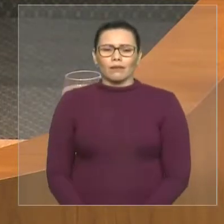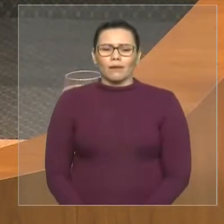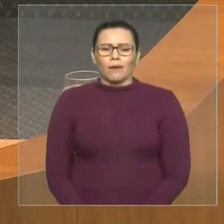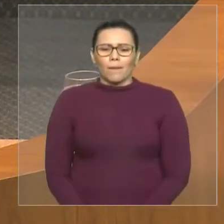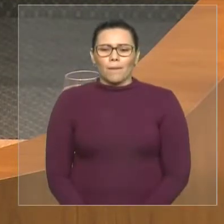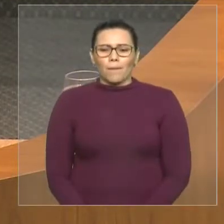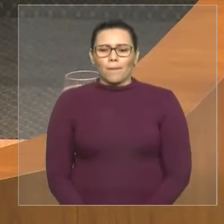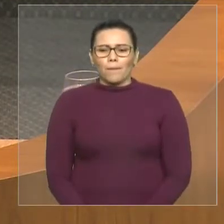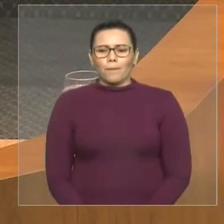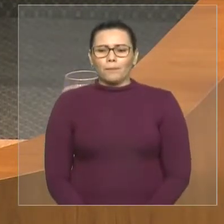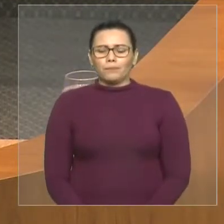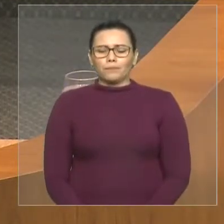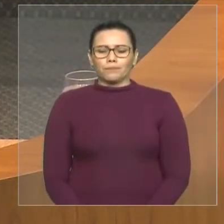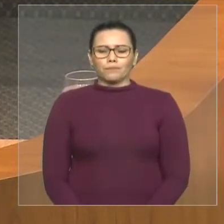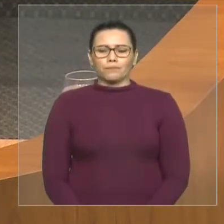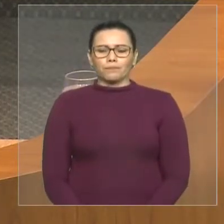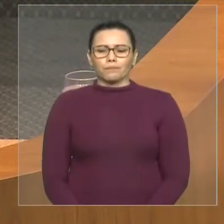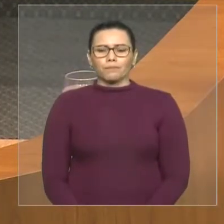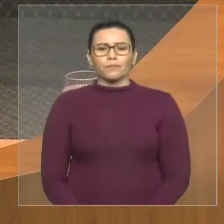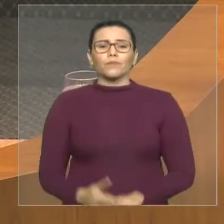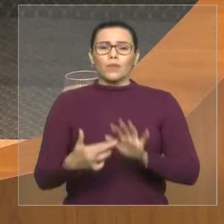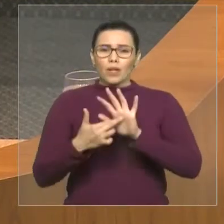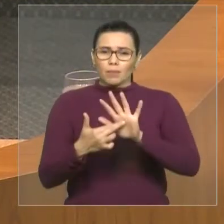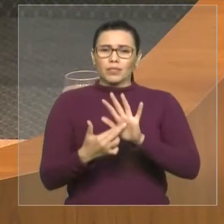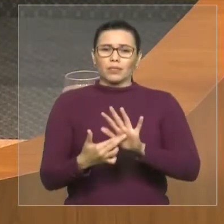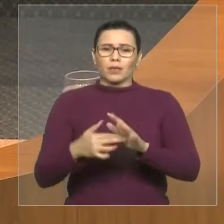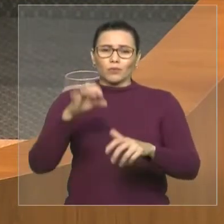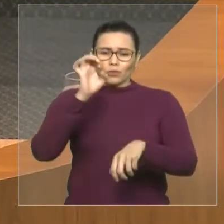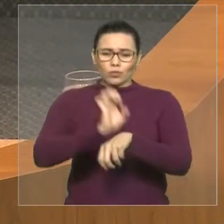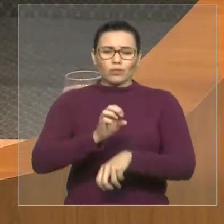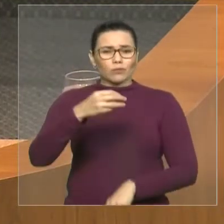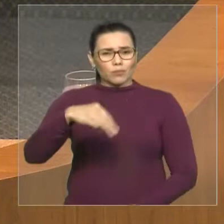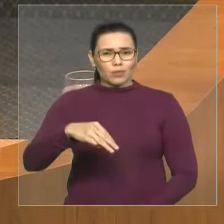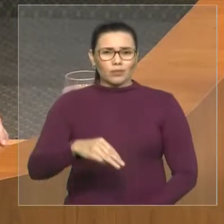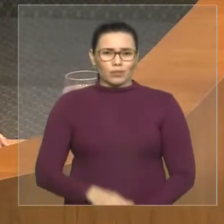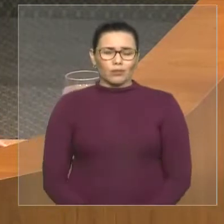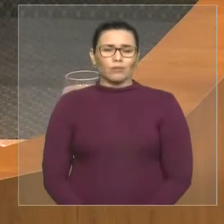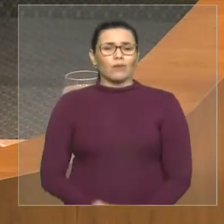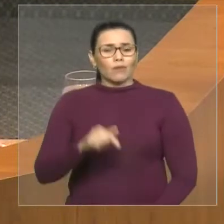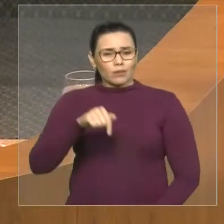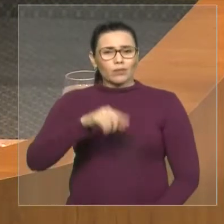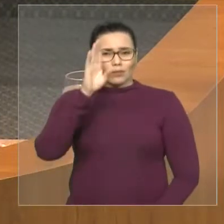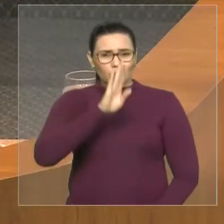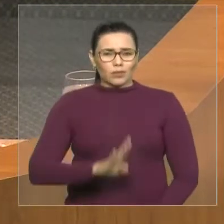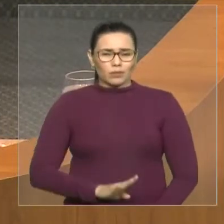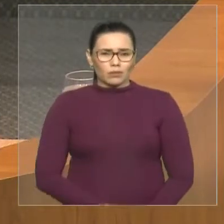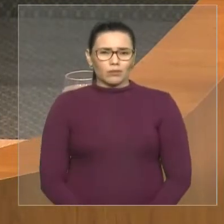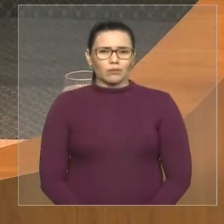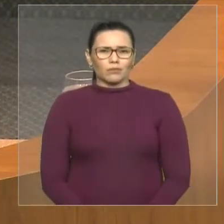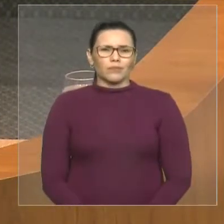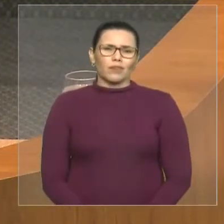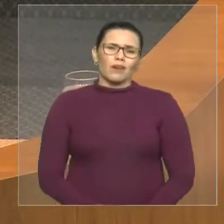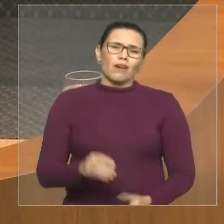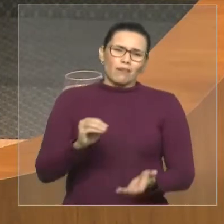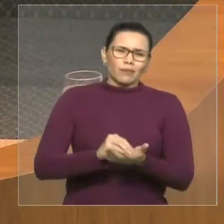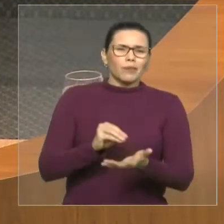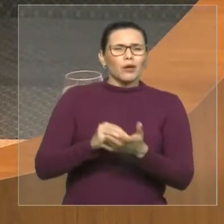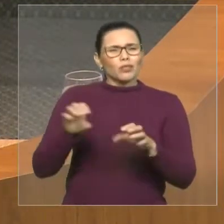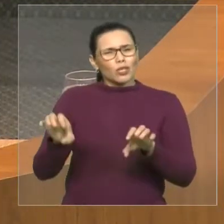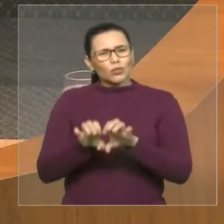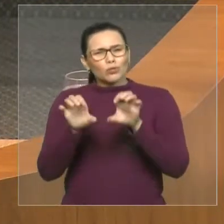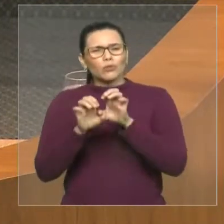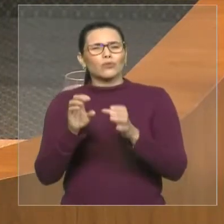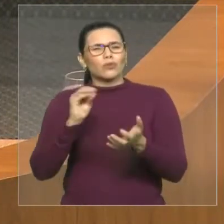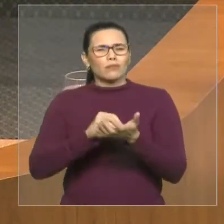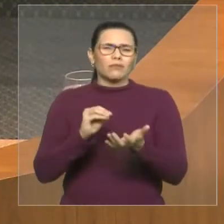nacional. E sem uma estrutura adequada, já conseguiram bons resultados. Só que agora vão ter o apoio